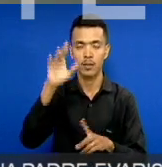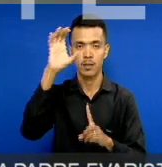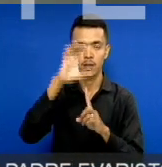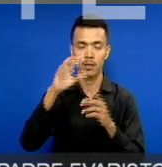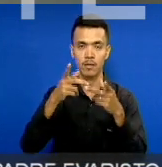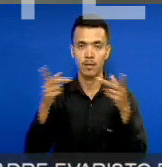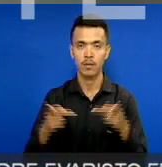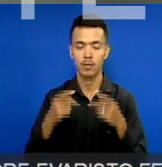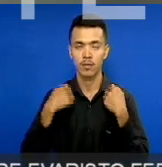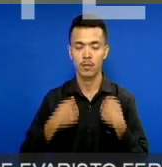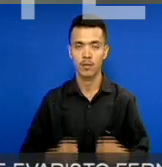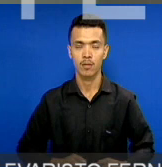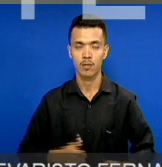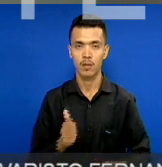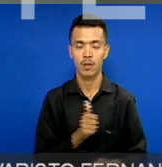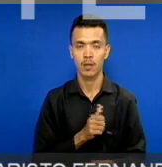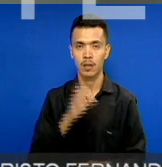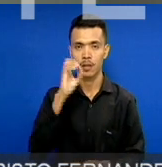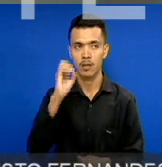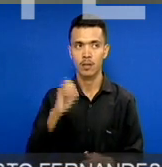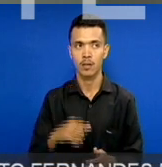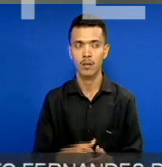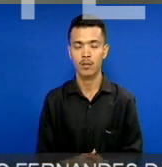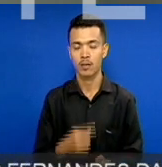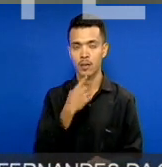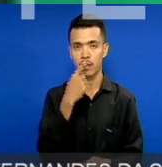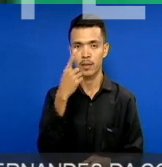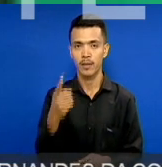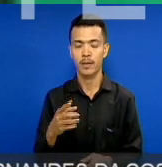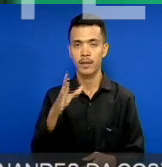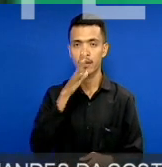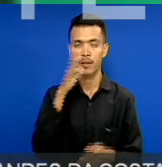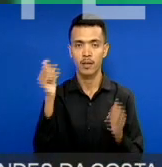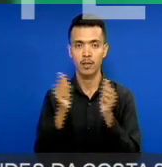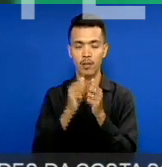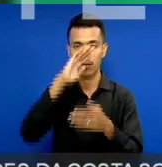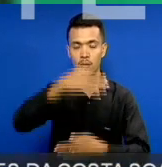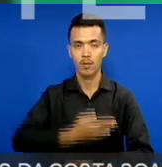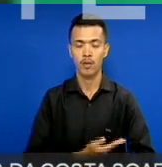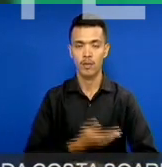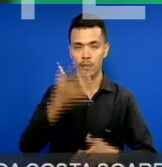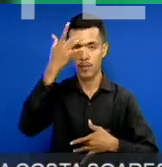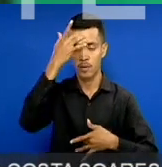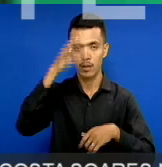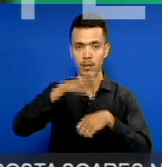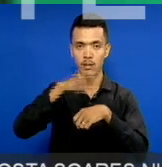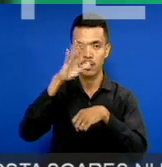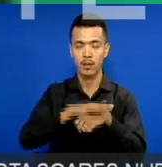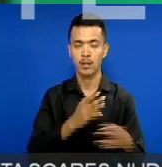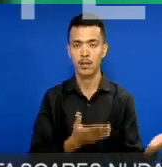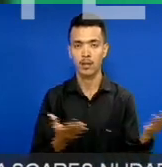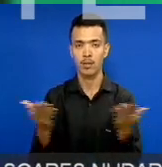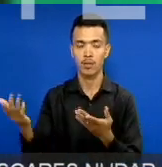saúde centro Ainaro Arquimeno Orleans de Arozo hateteng inang no uang nebe identificado dengue evacua quedas